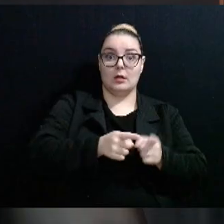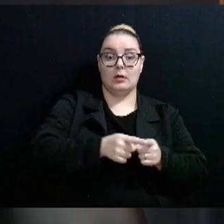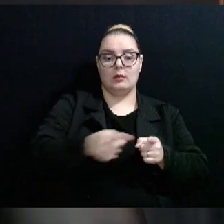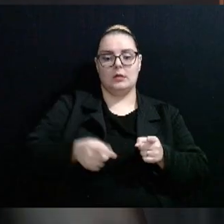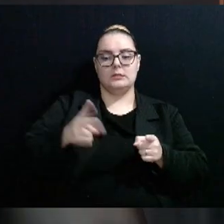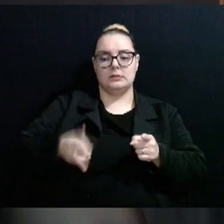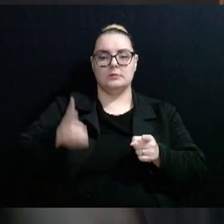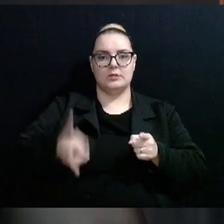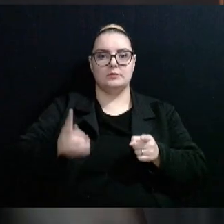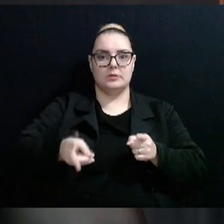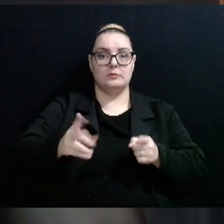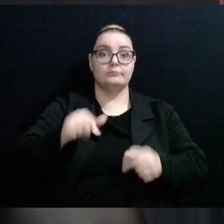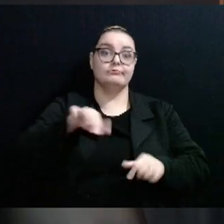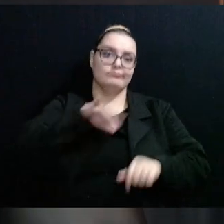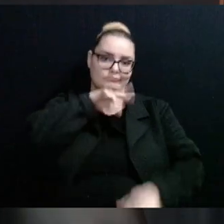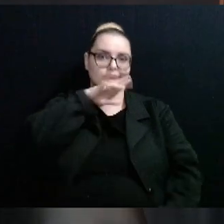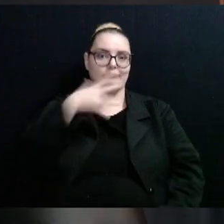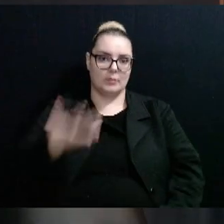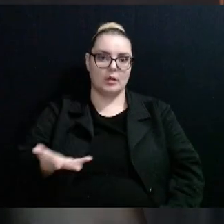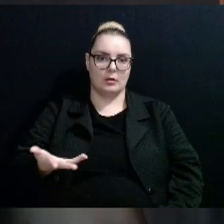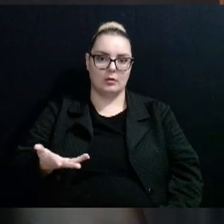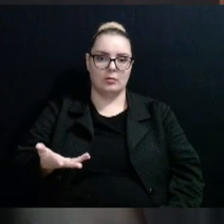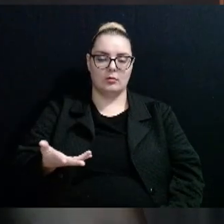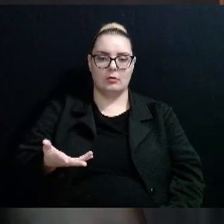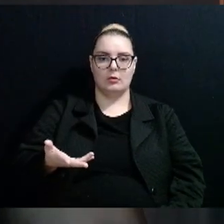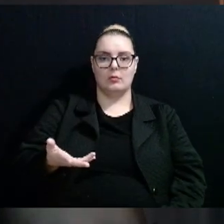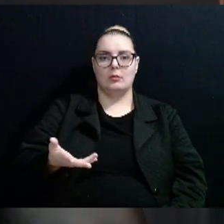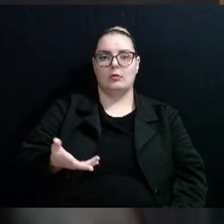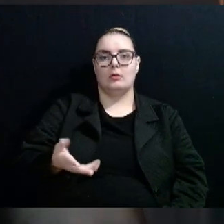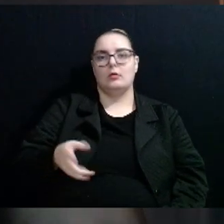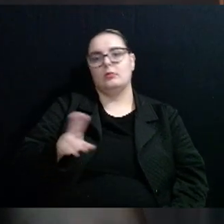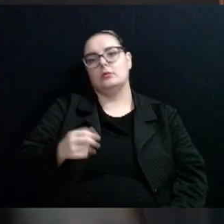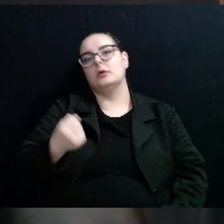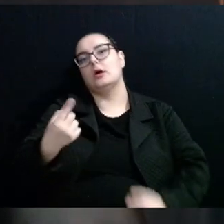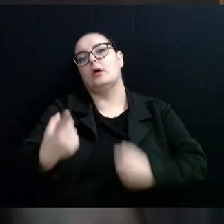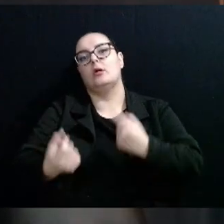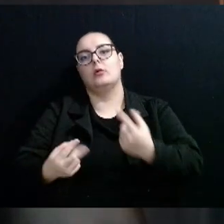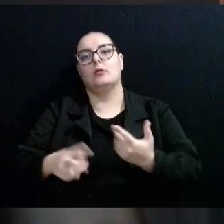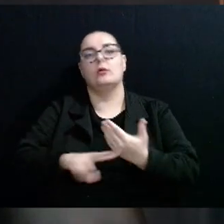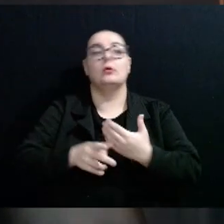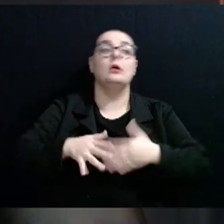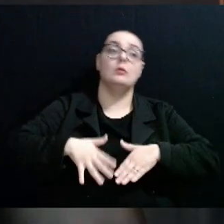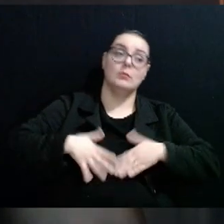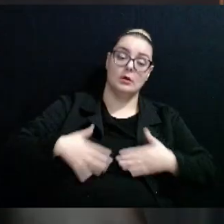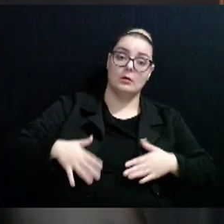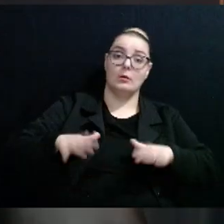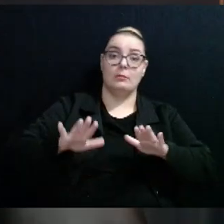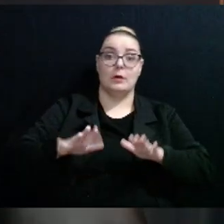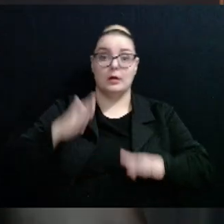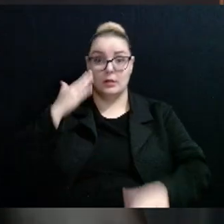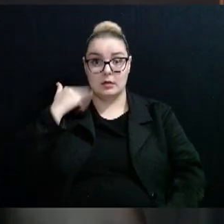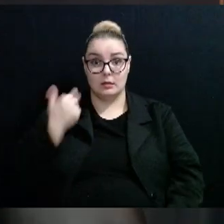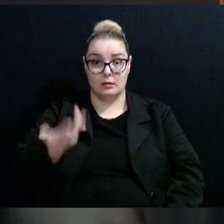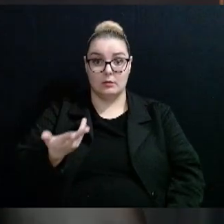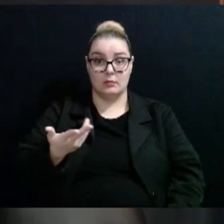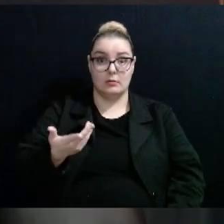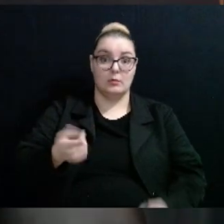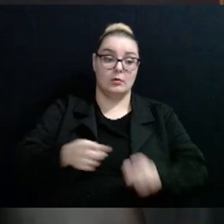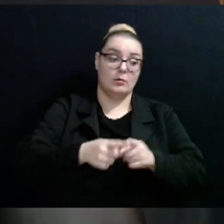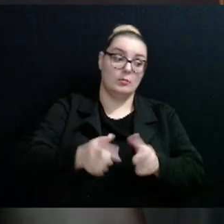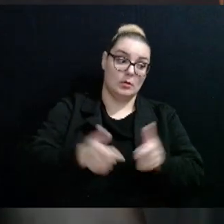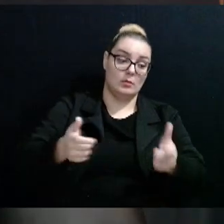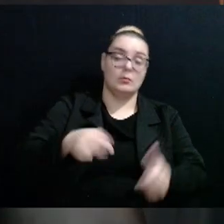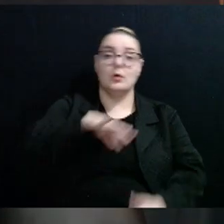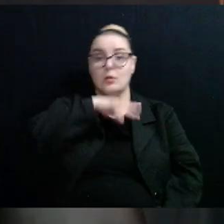Então, no uso pontual, né, causa esses efeitos de relaxamento, mas a gente sabe que o efeito a longo prazo pode ser muito ruim. Ele pode